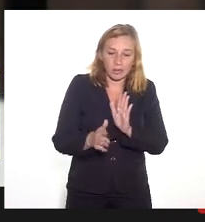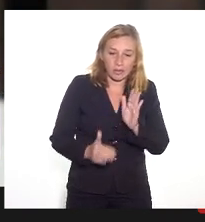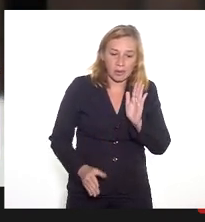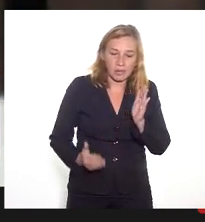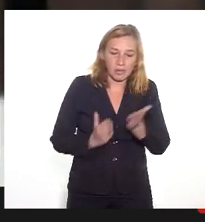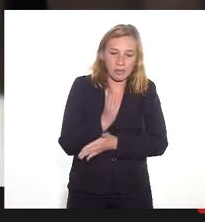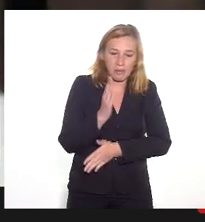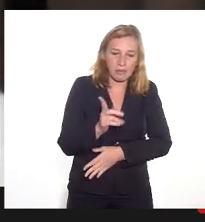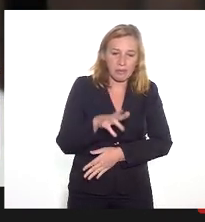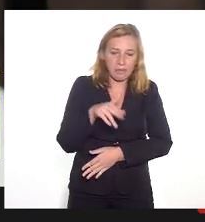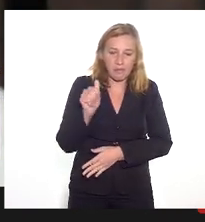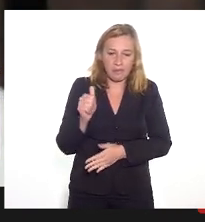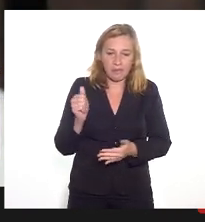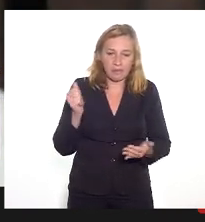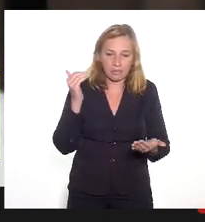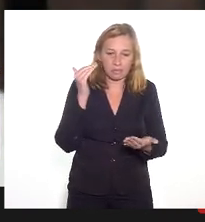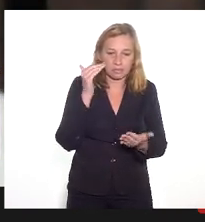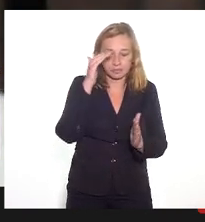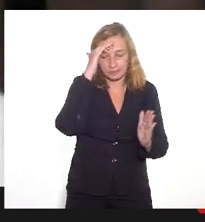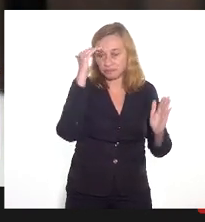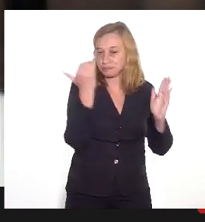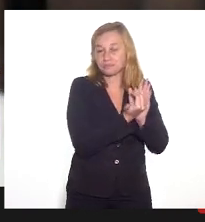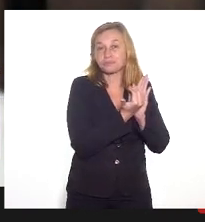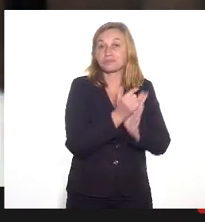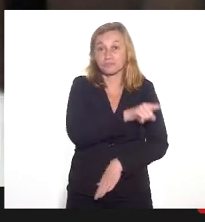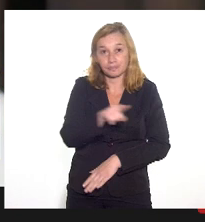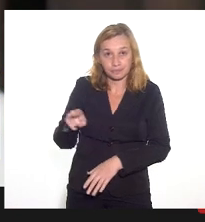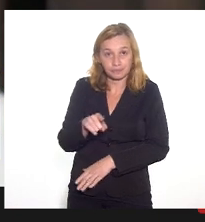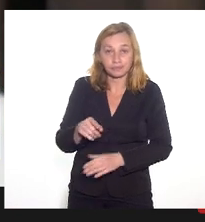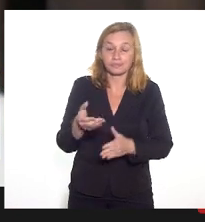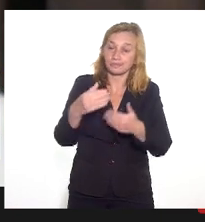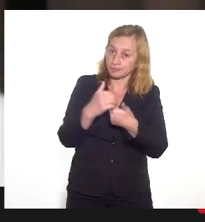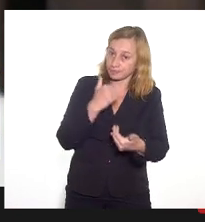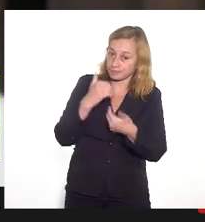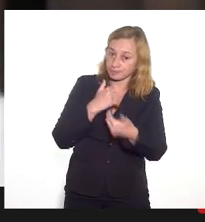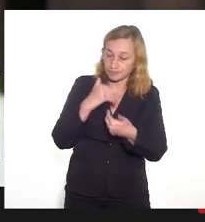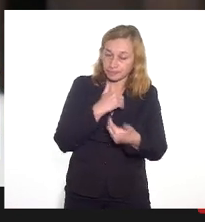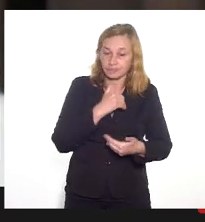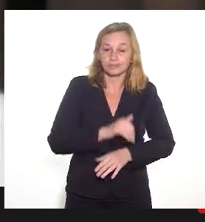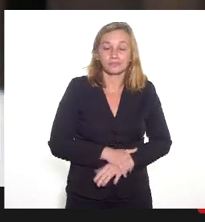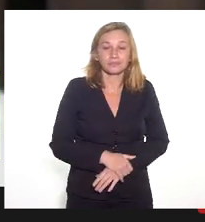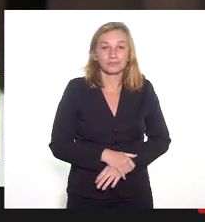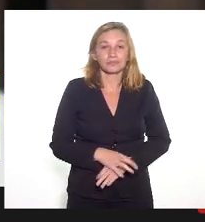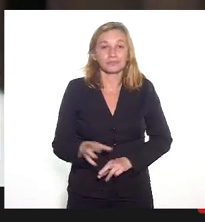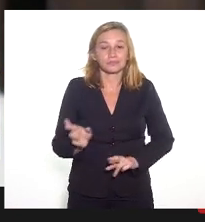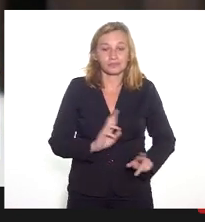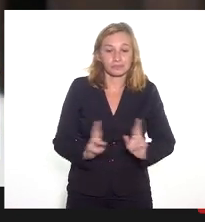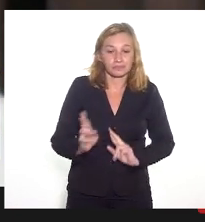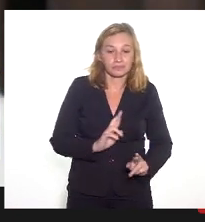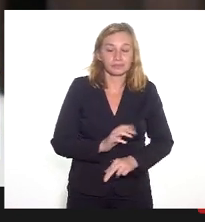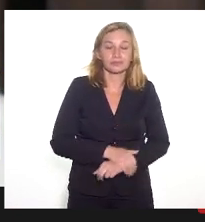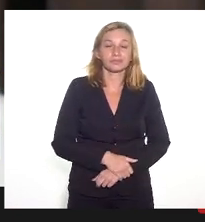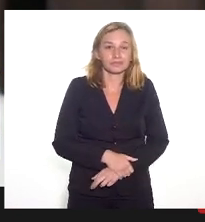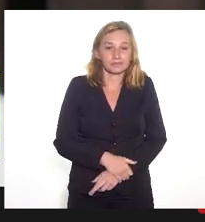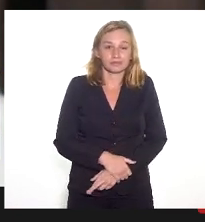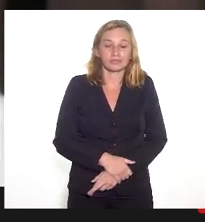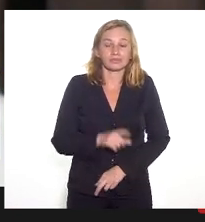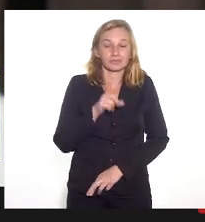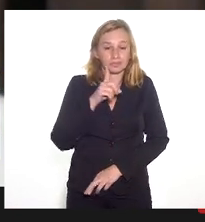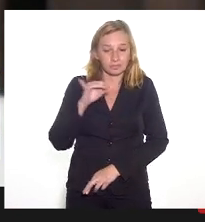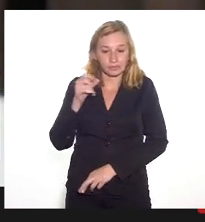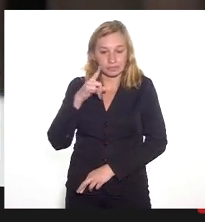foram implementadas. E, portanto, são vocês que vão nos orientar com relação à levada, ao pique, né, ao dia a